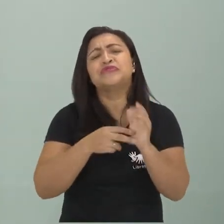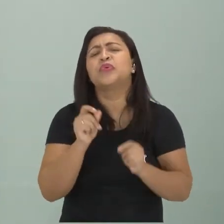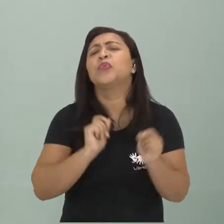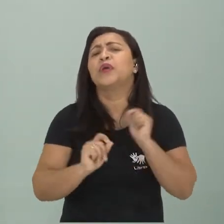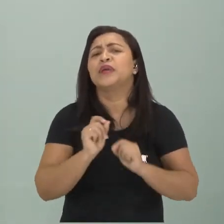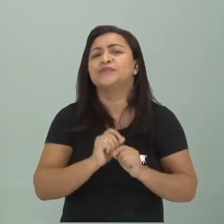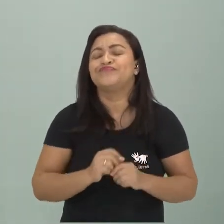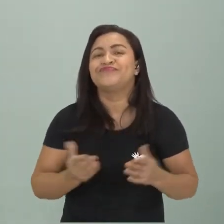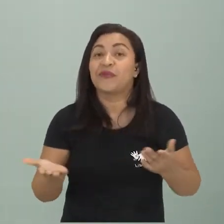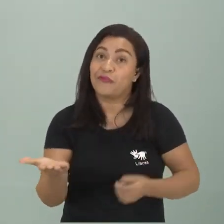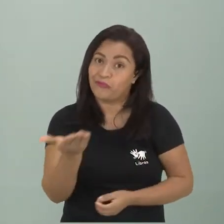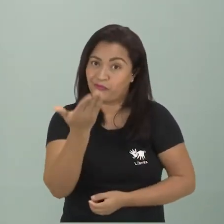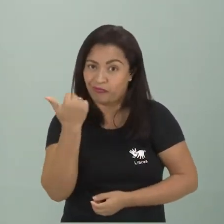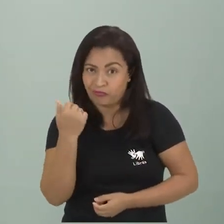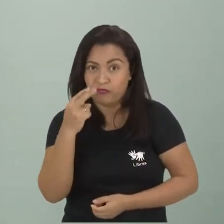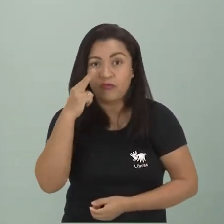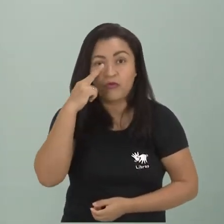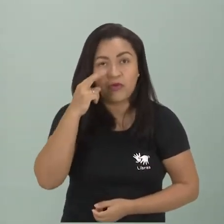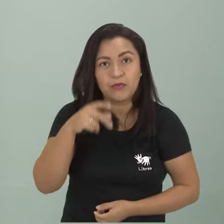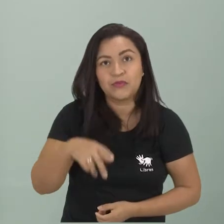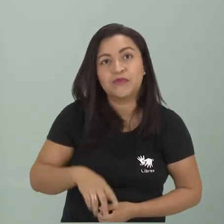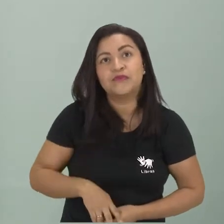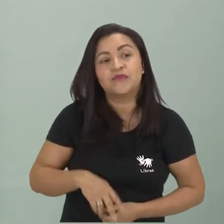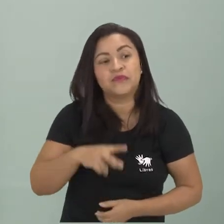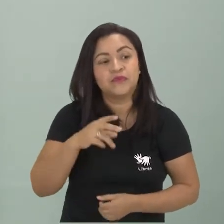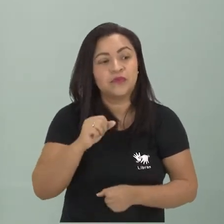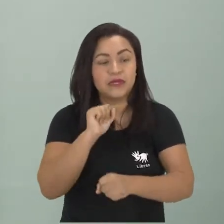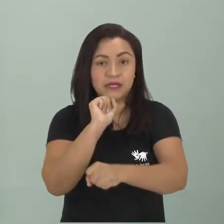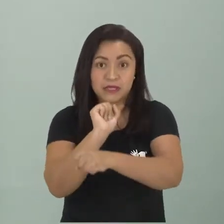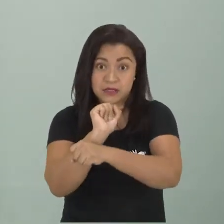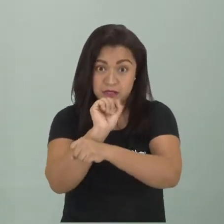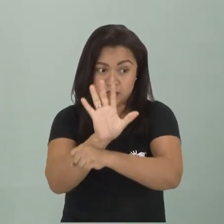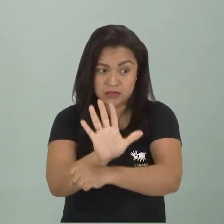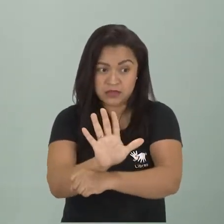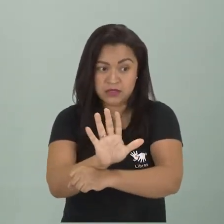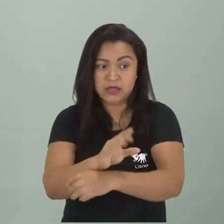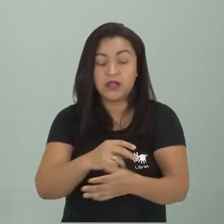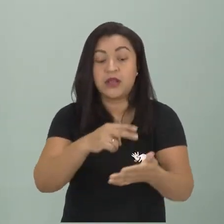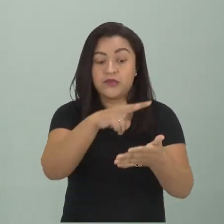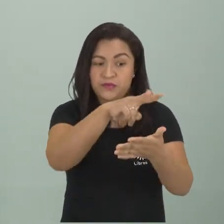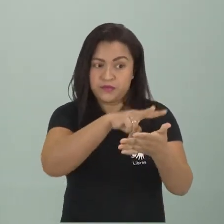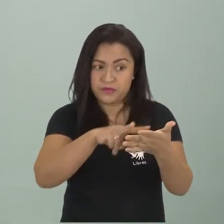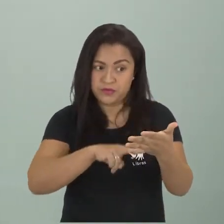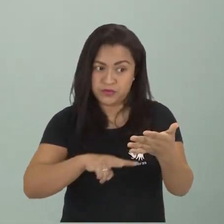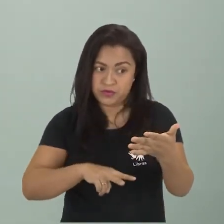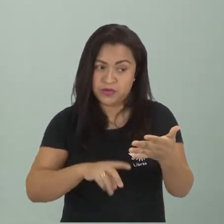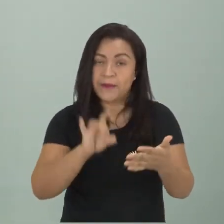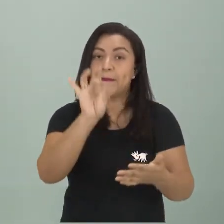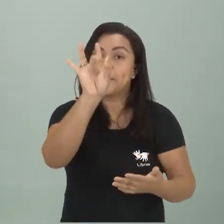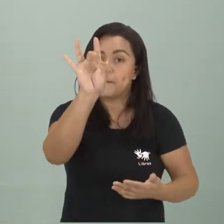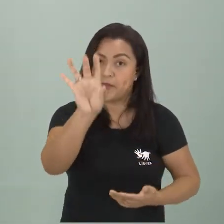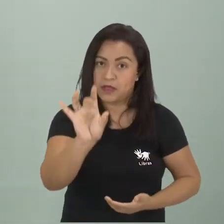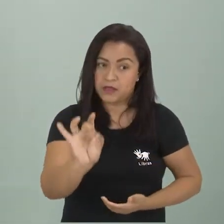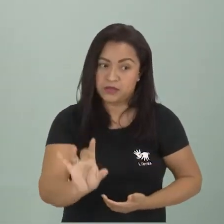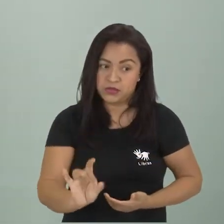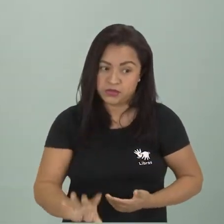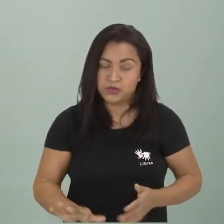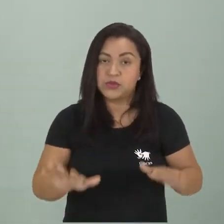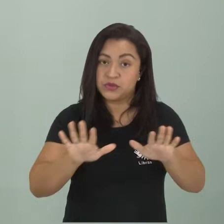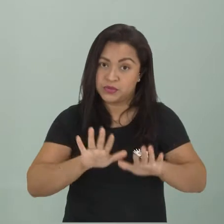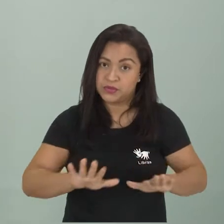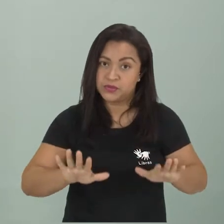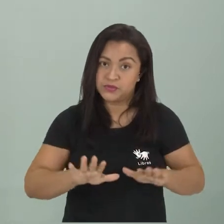vamos visualizar em tela e eu vou fazer a leitura gradativa de algumas